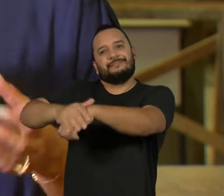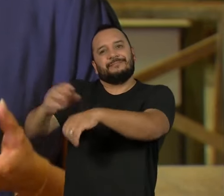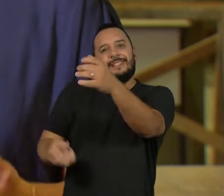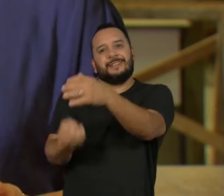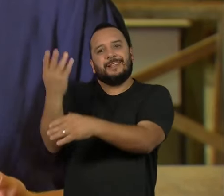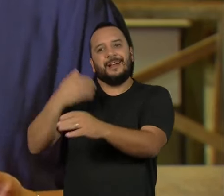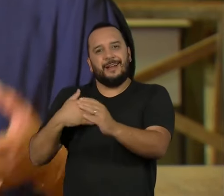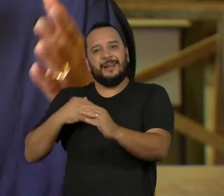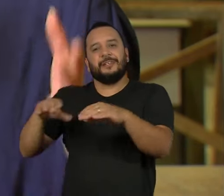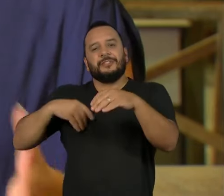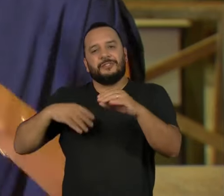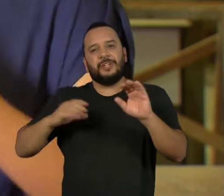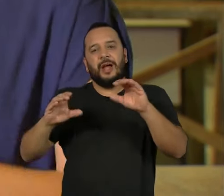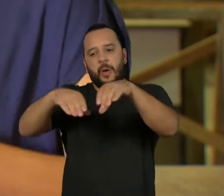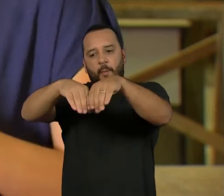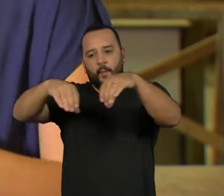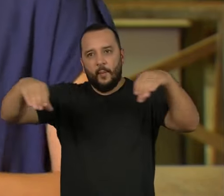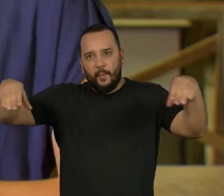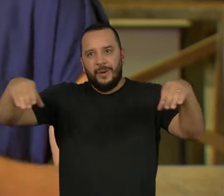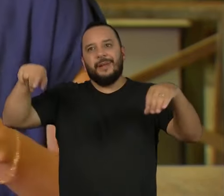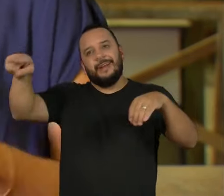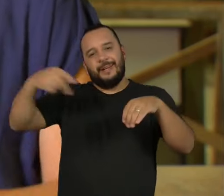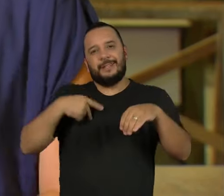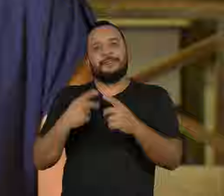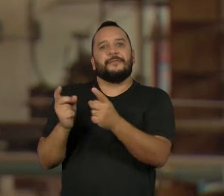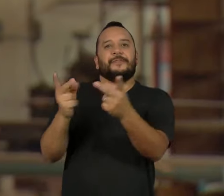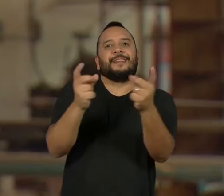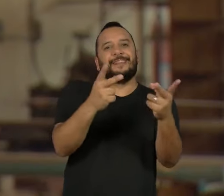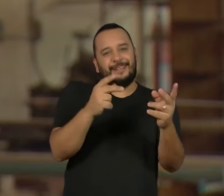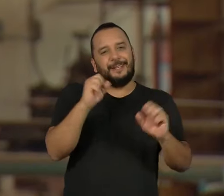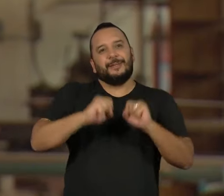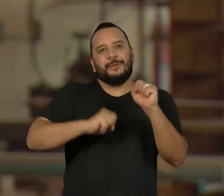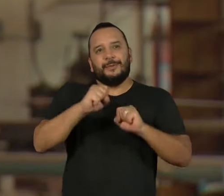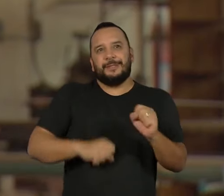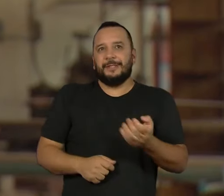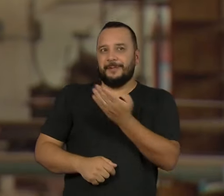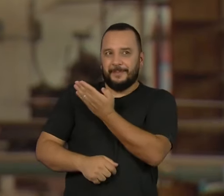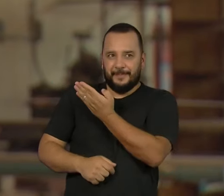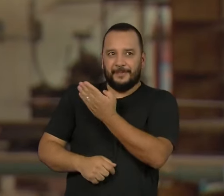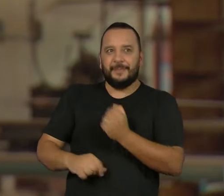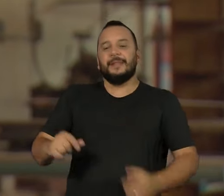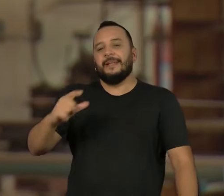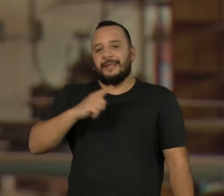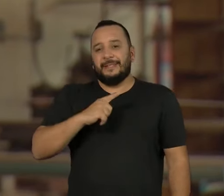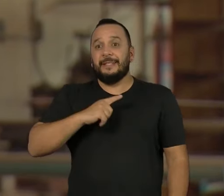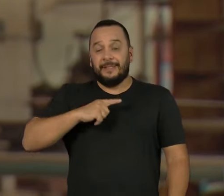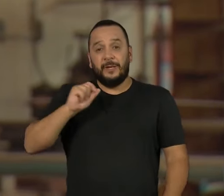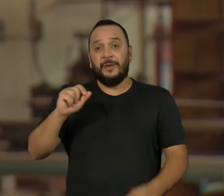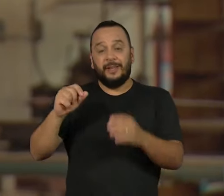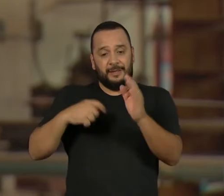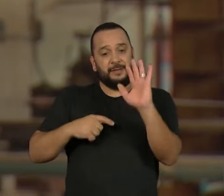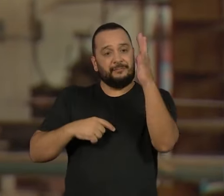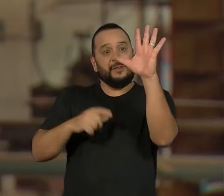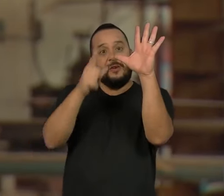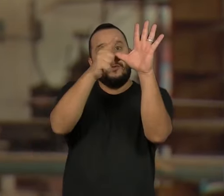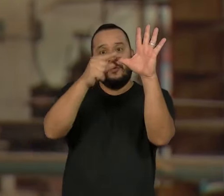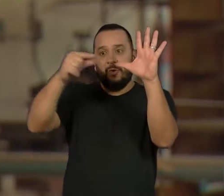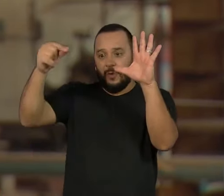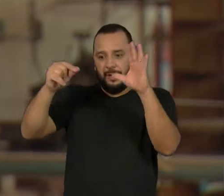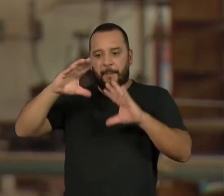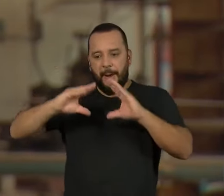de miriti e depois vender para a indústria. Esse é o pecíolo da folha da palmeira do